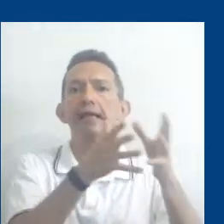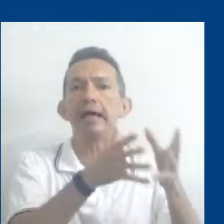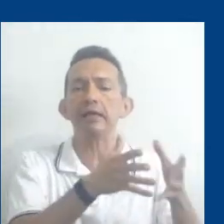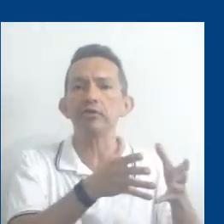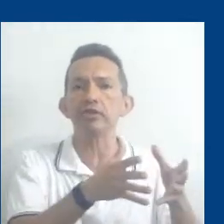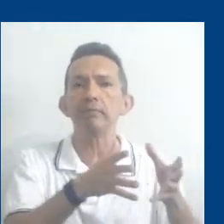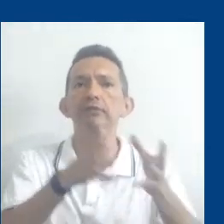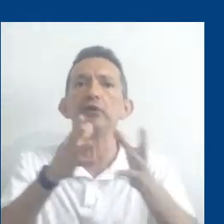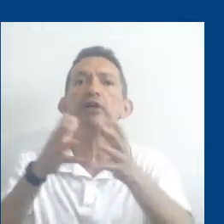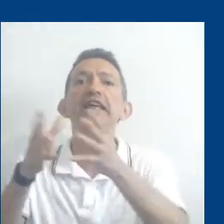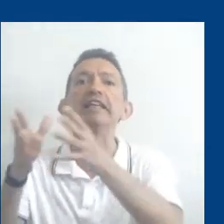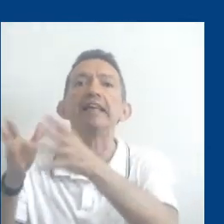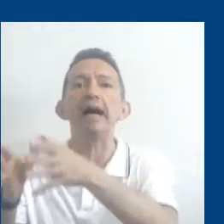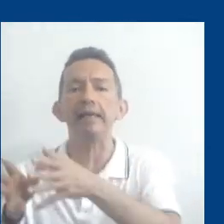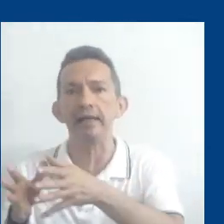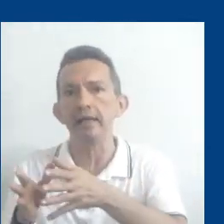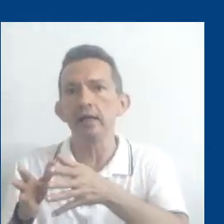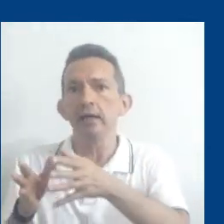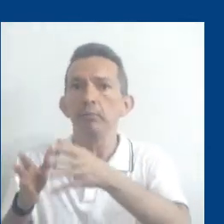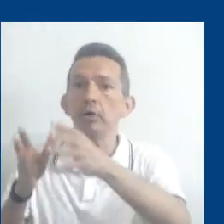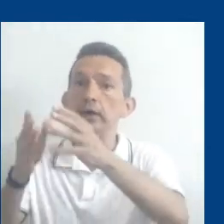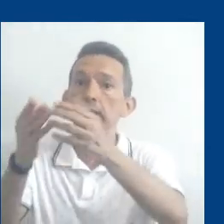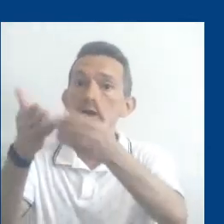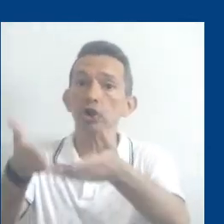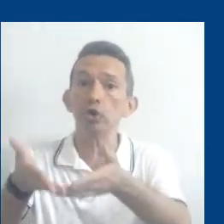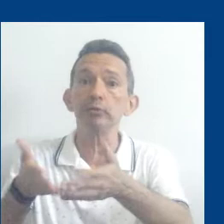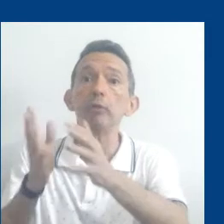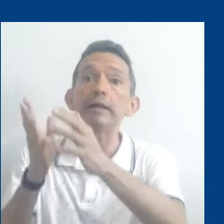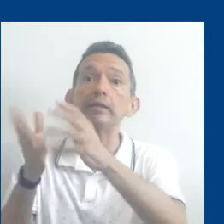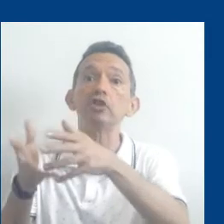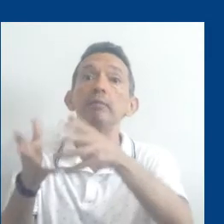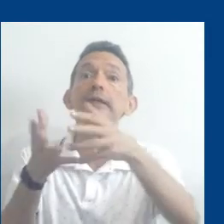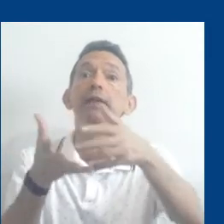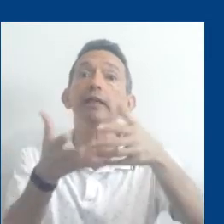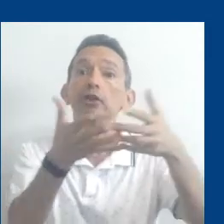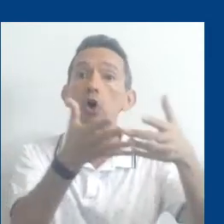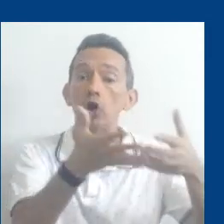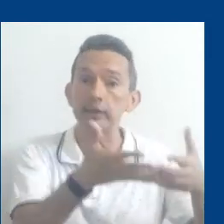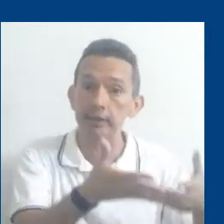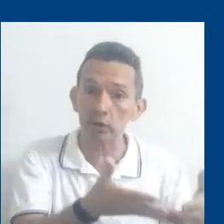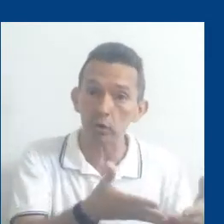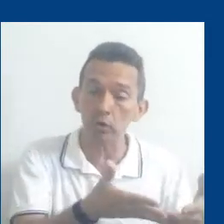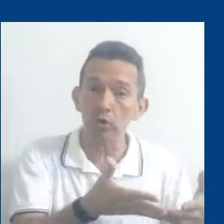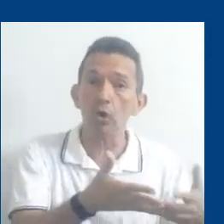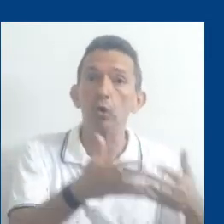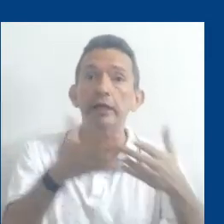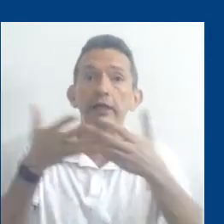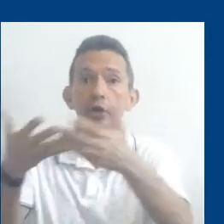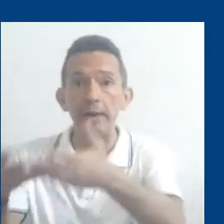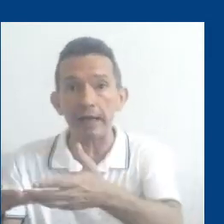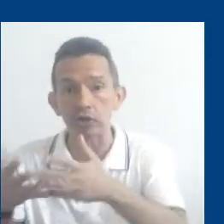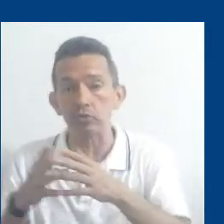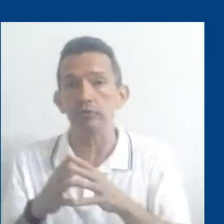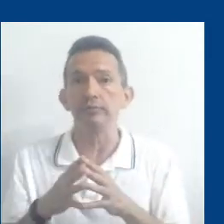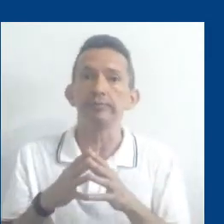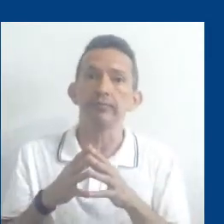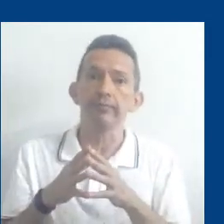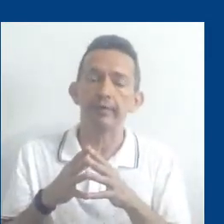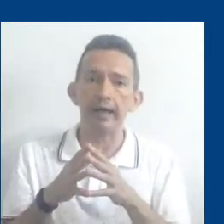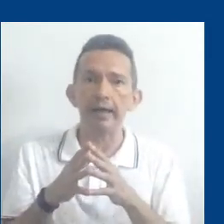dos celenterados é chamado de filho quinidária? Porque neste grupo tem uma célula chamada de quinidócito ou